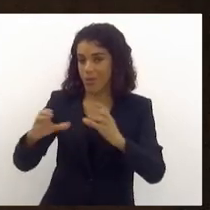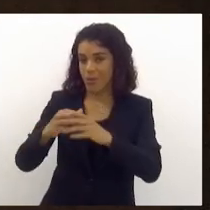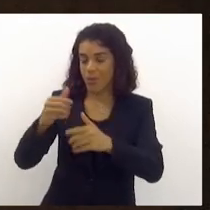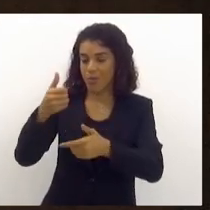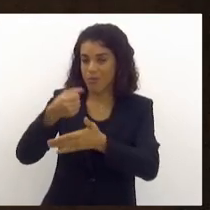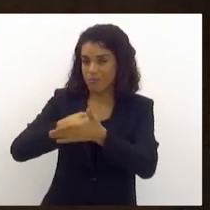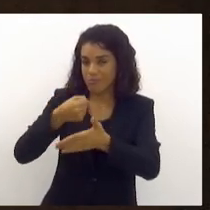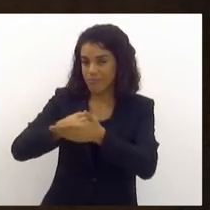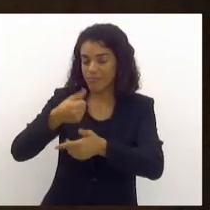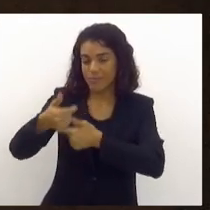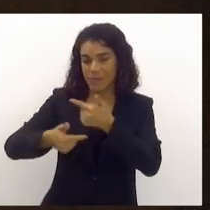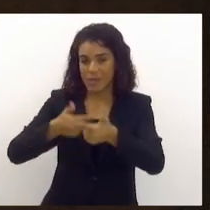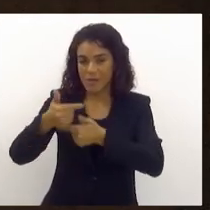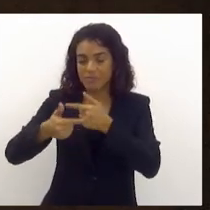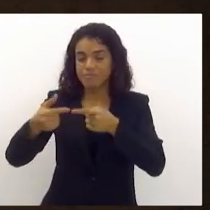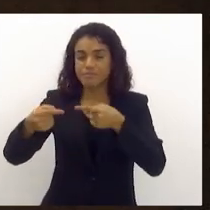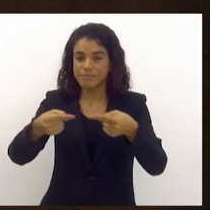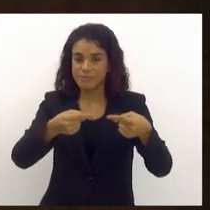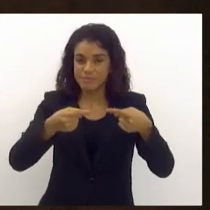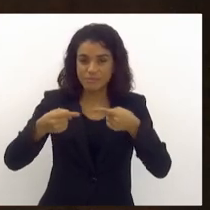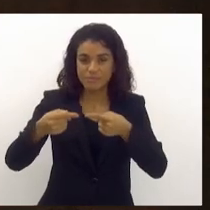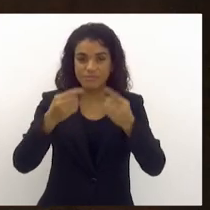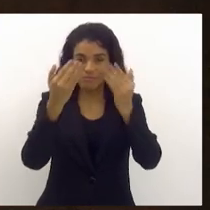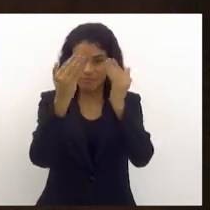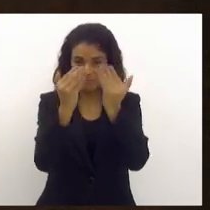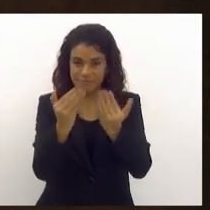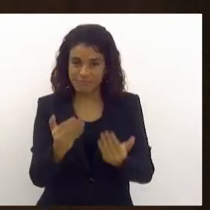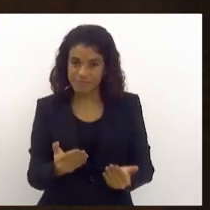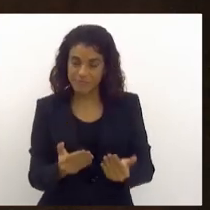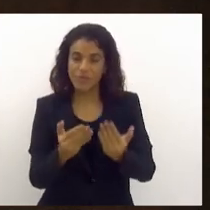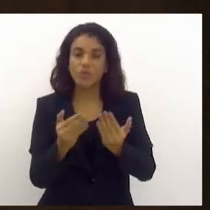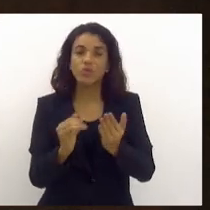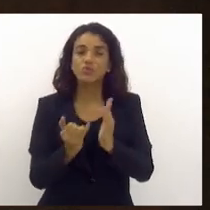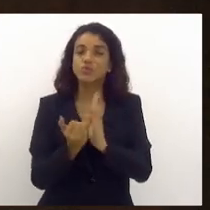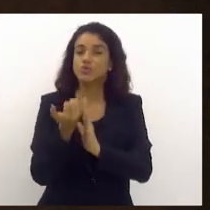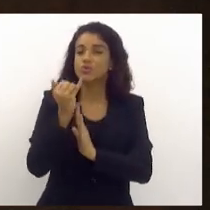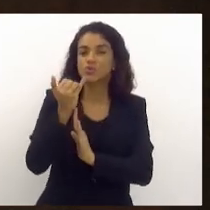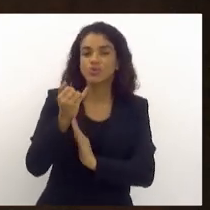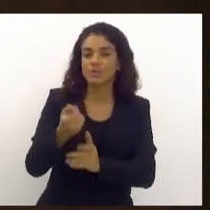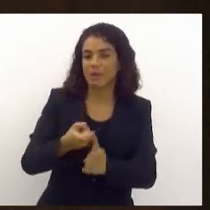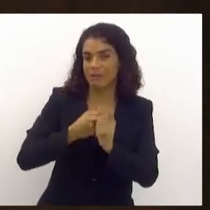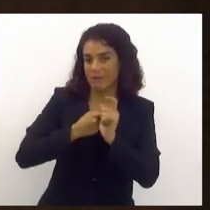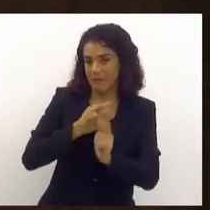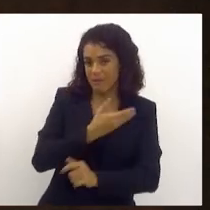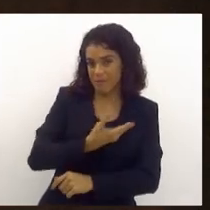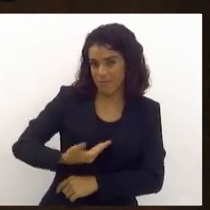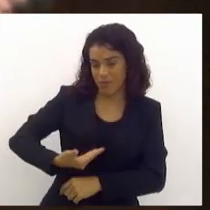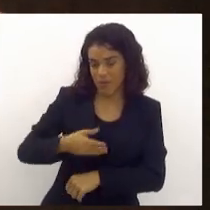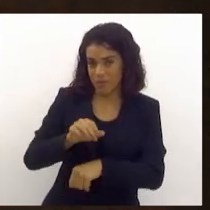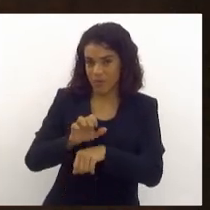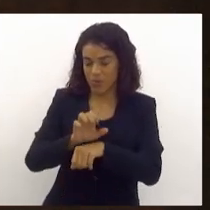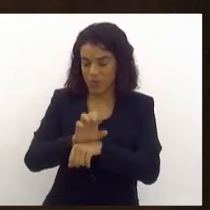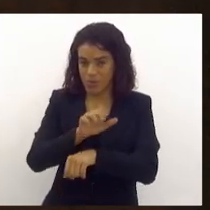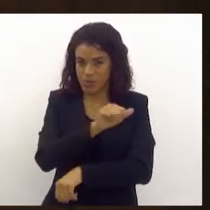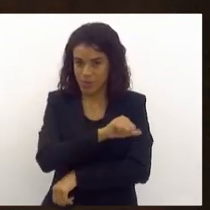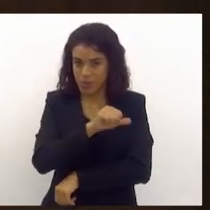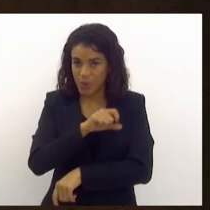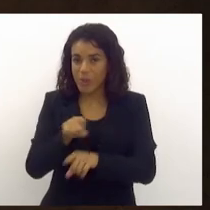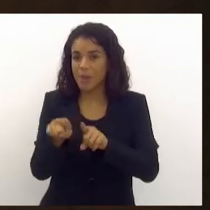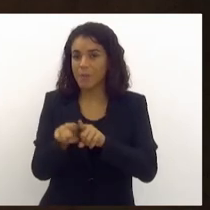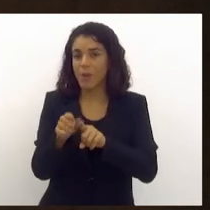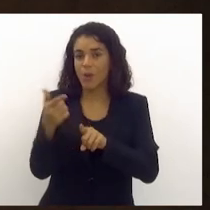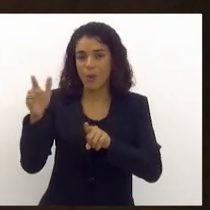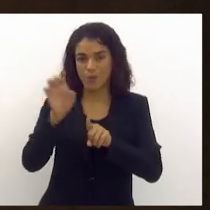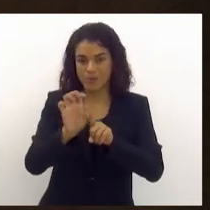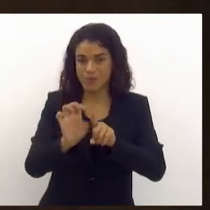por Vossa Excelência, discutindo a revisão dos juros da dívida pública do Estado do Rio de Janeiro e de outros estados também. Então,